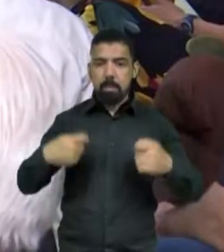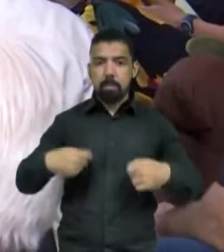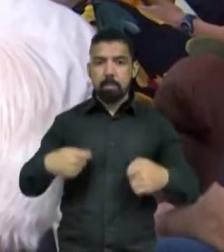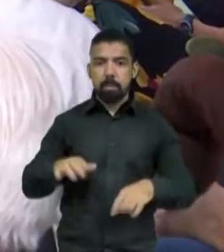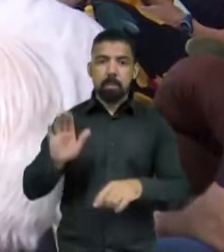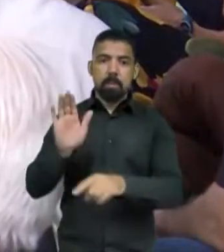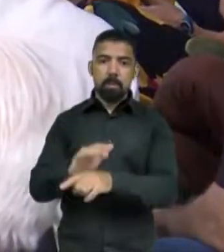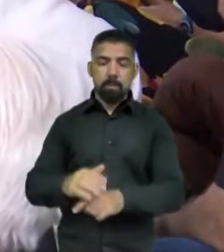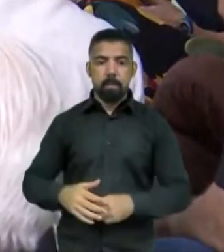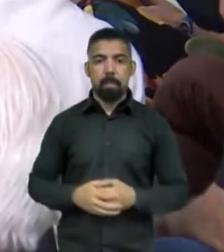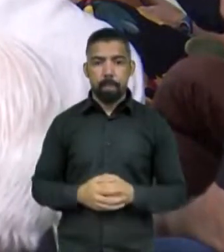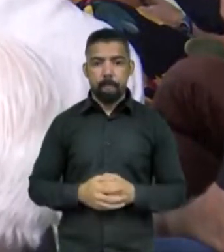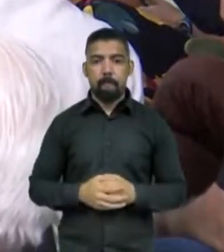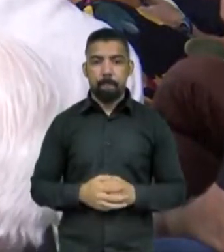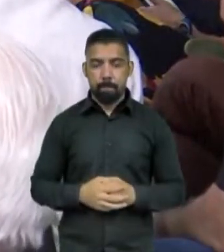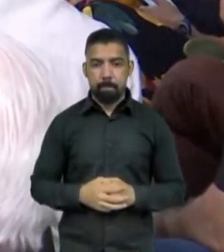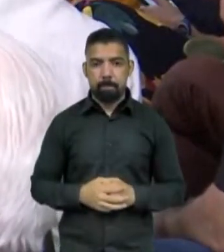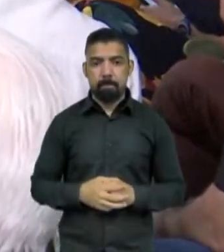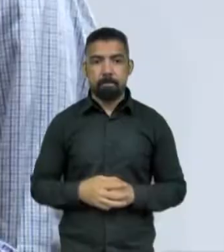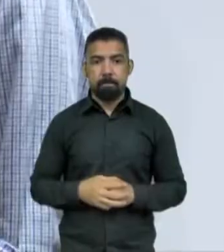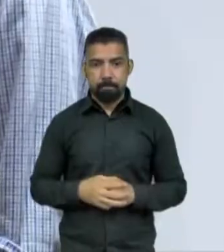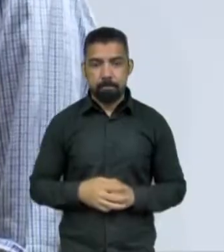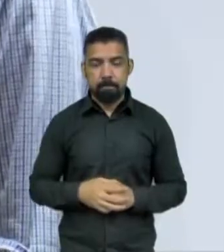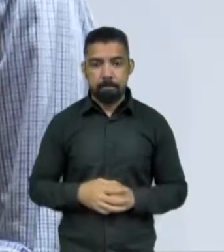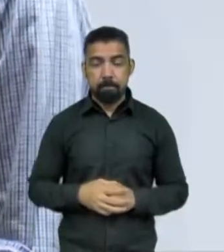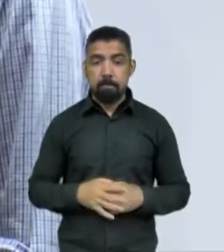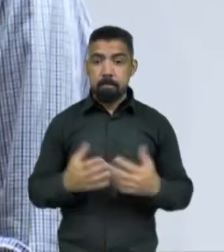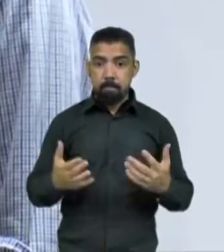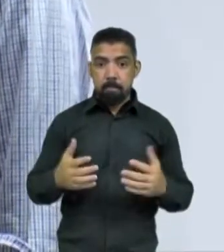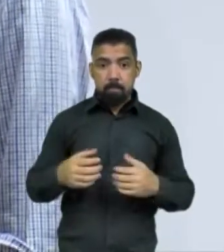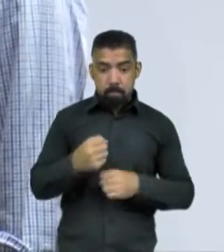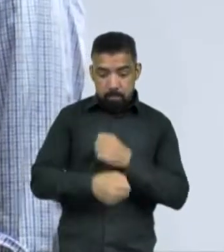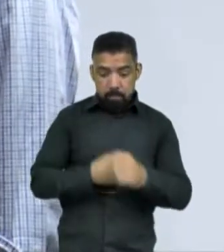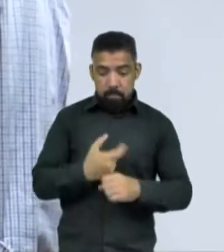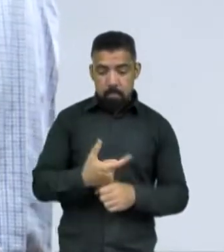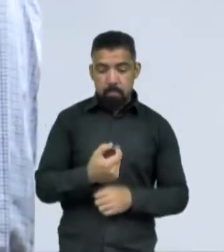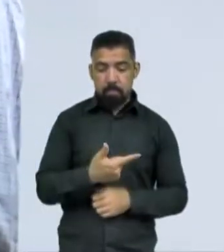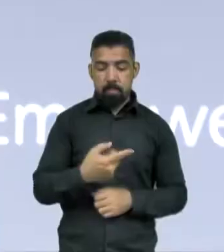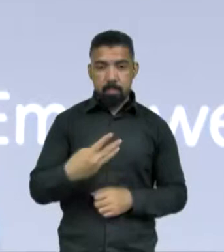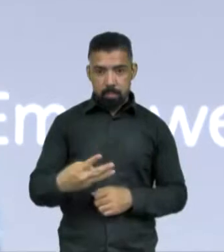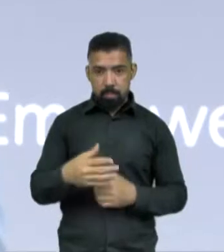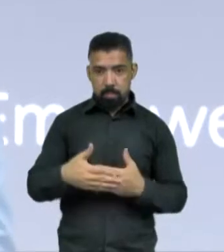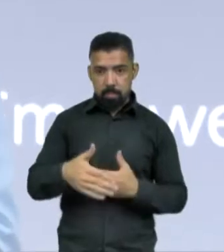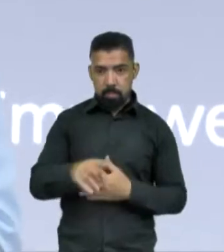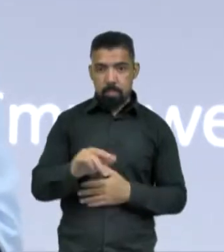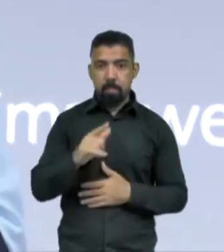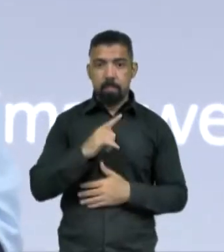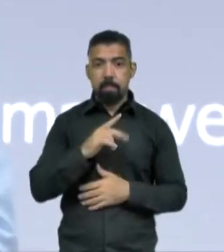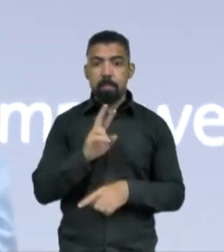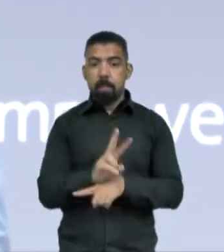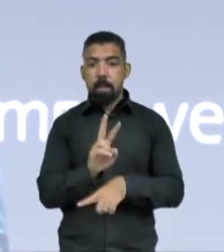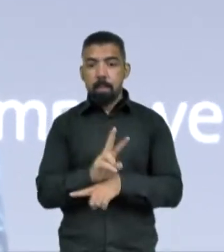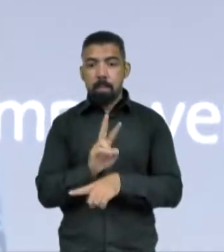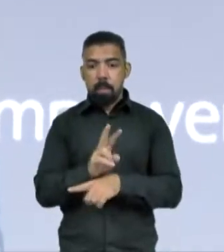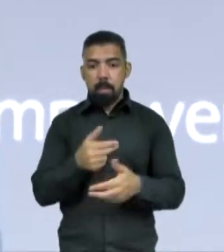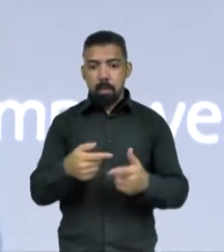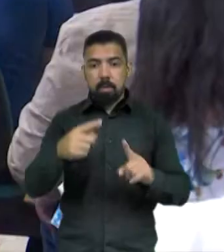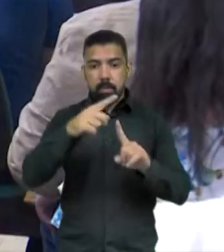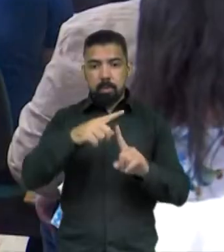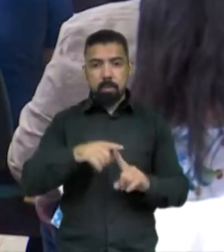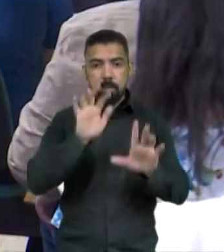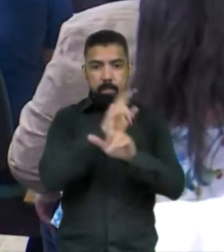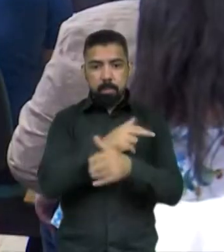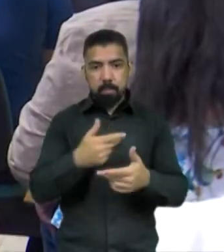2023, serão desenvolvidos os planos estaduais de ação para a preservação das espécies, em conjunto com secretarias